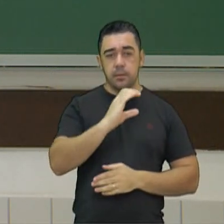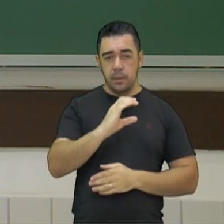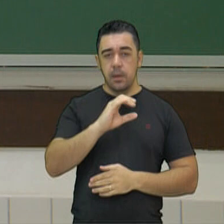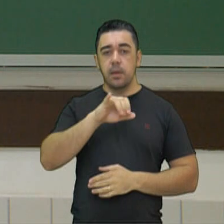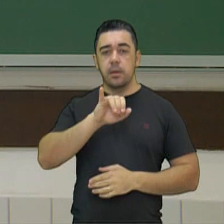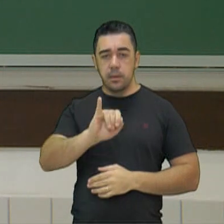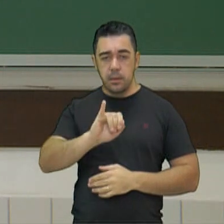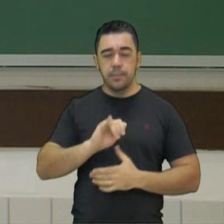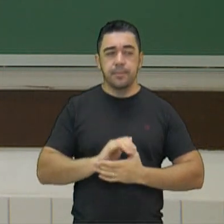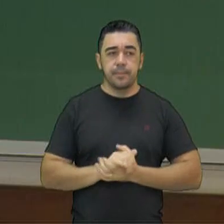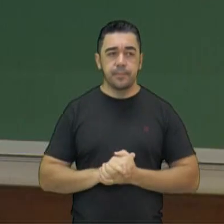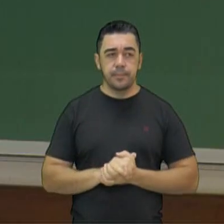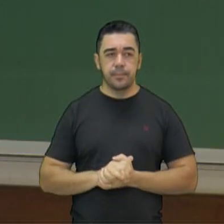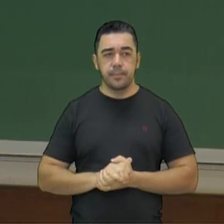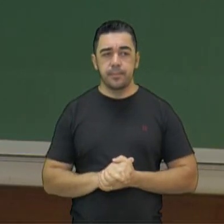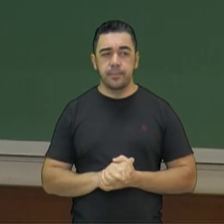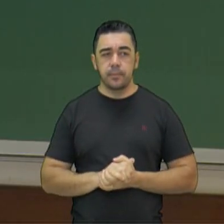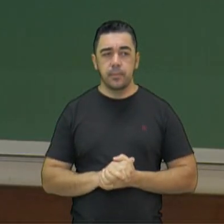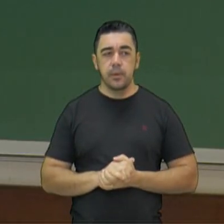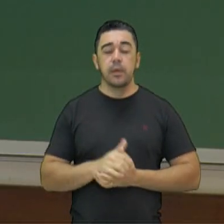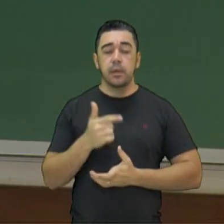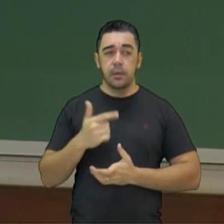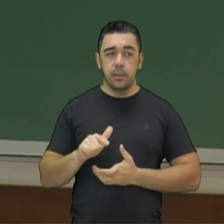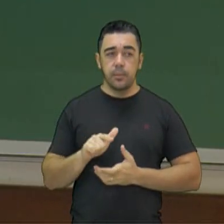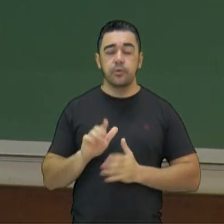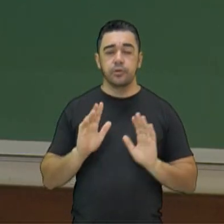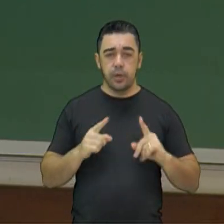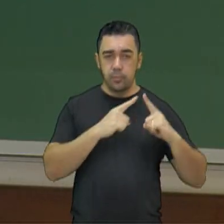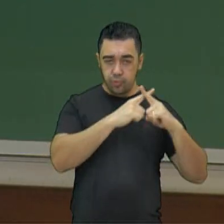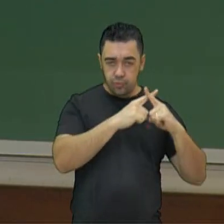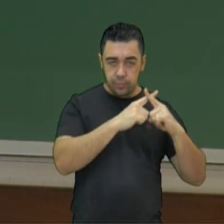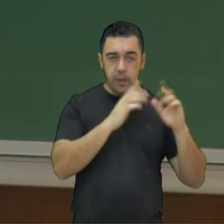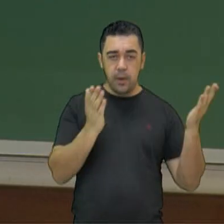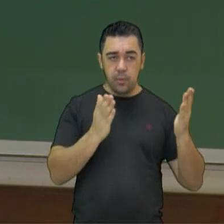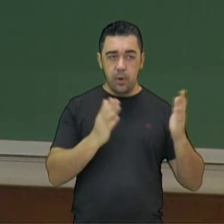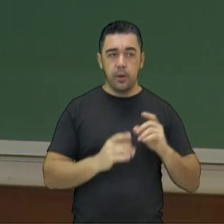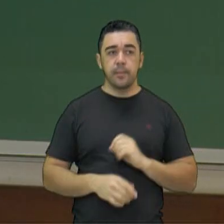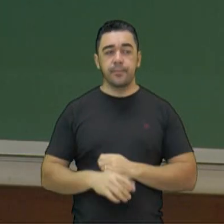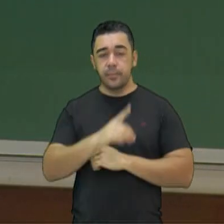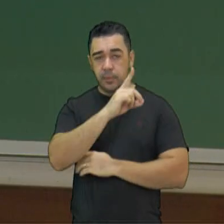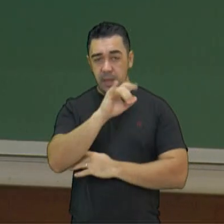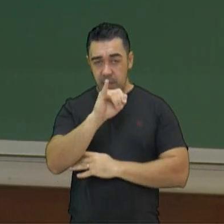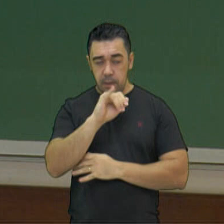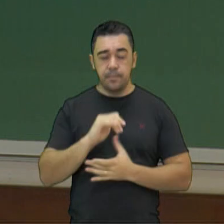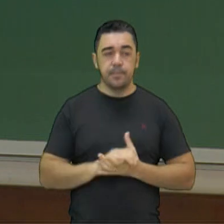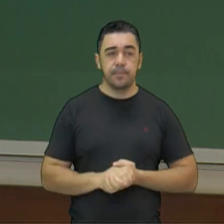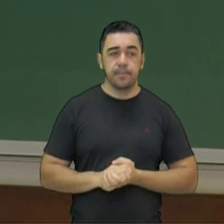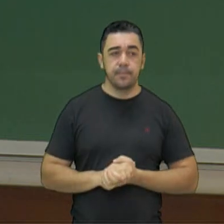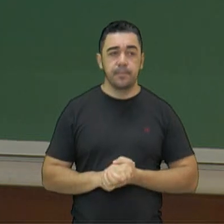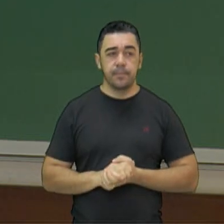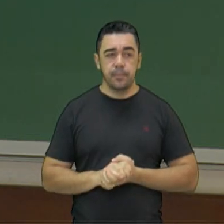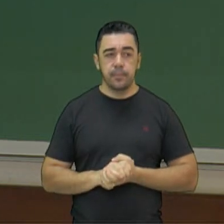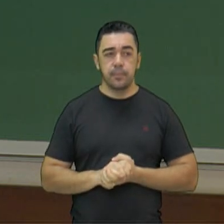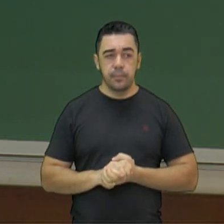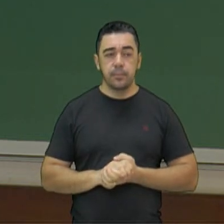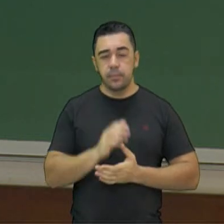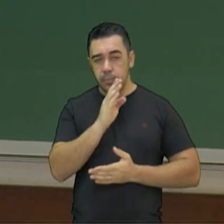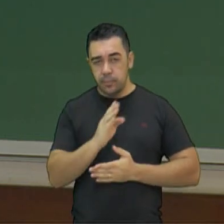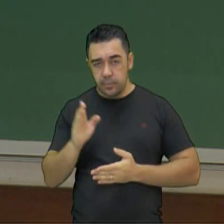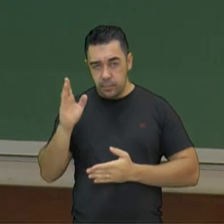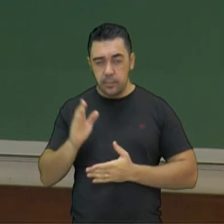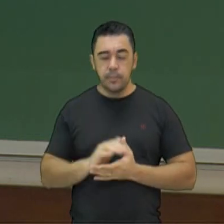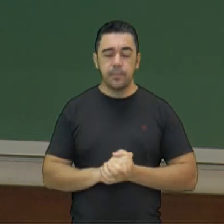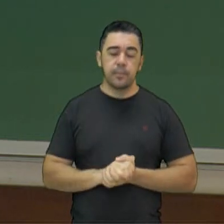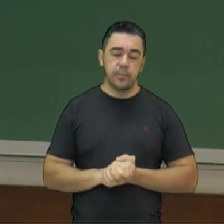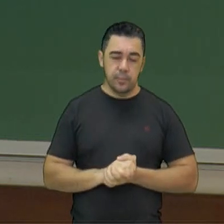C e por último o I. Já multipliquei o C, vou multiplicar o DI pelo segundo